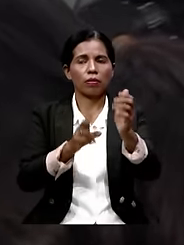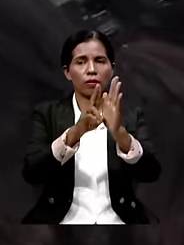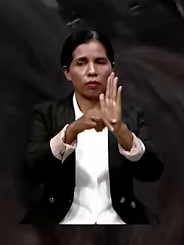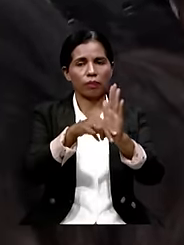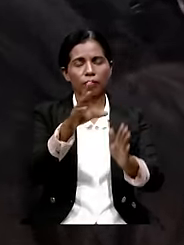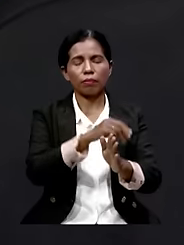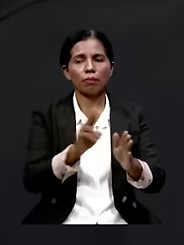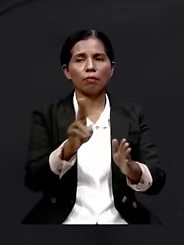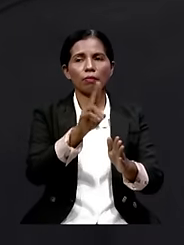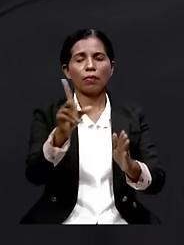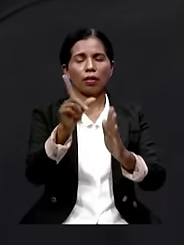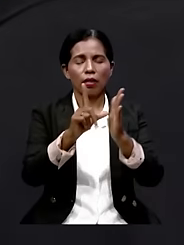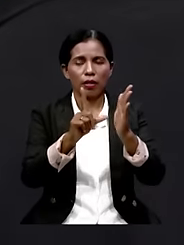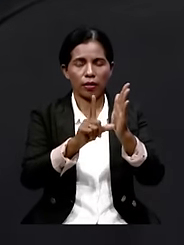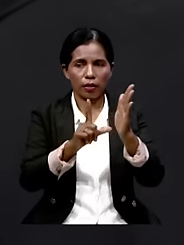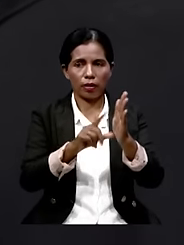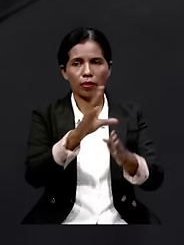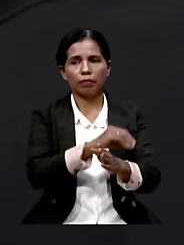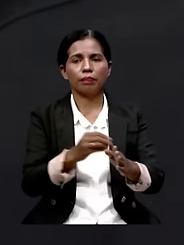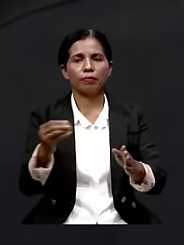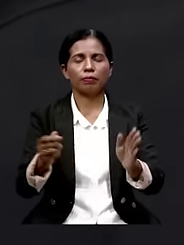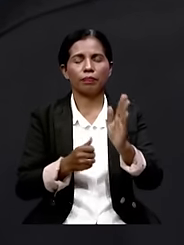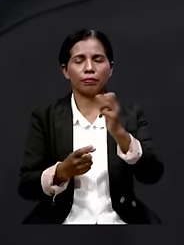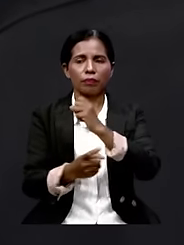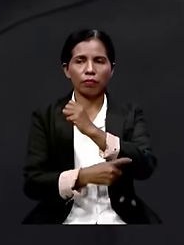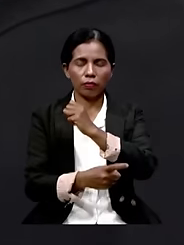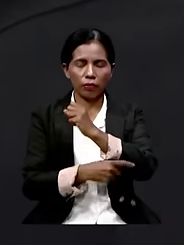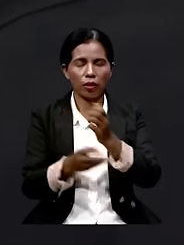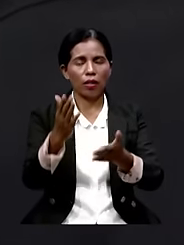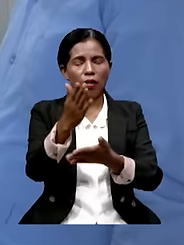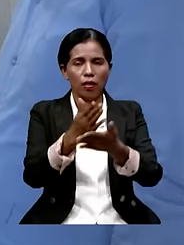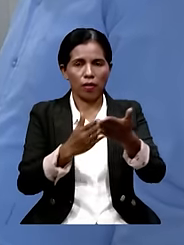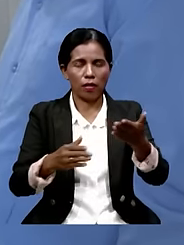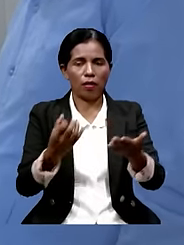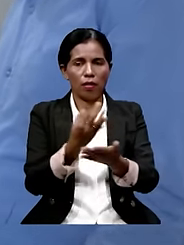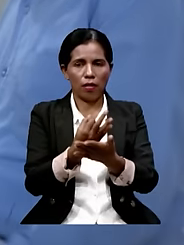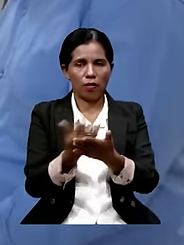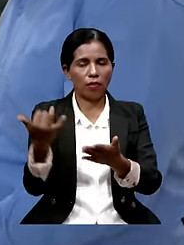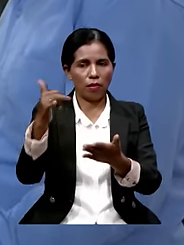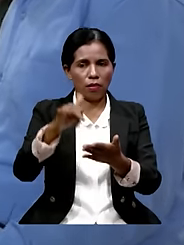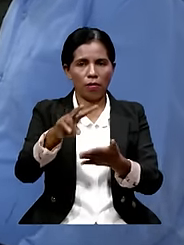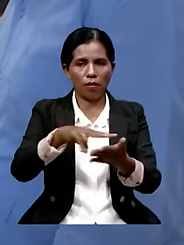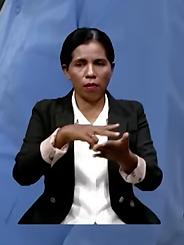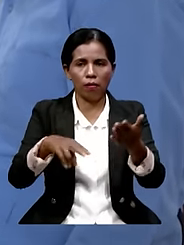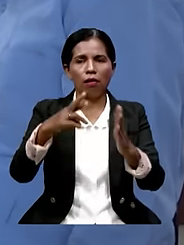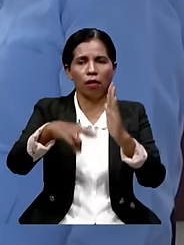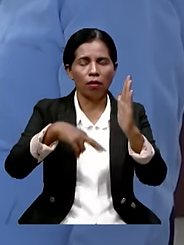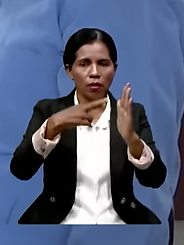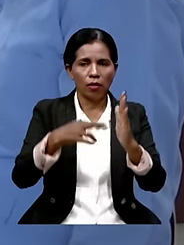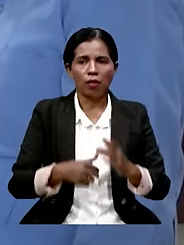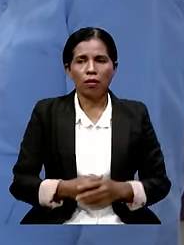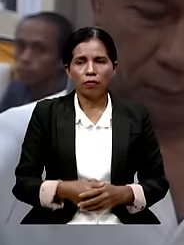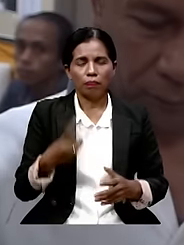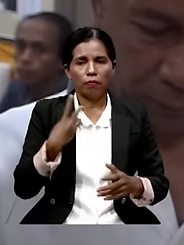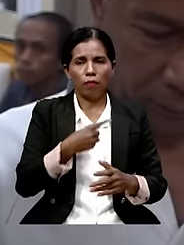balon manipula lista presença, no ne se aplica sanção no coa salário funcionário sir nebe viola regras. Hoje a minha